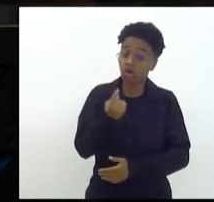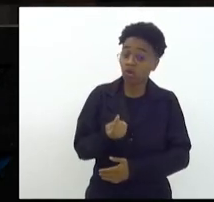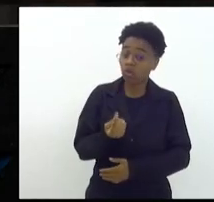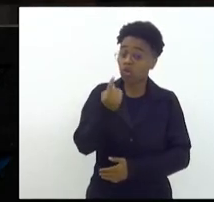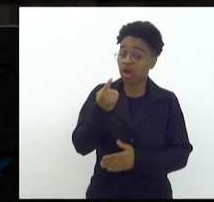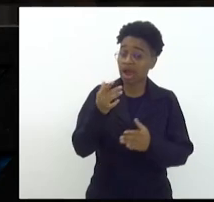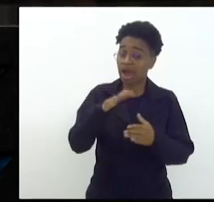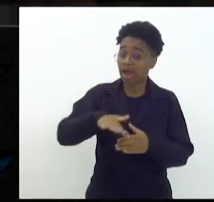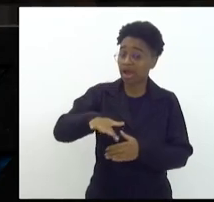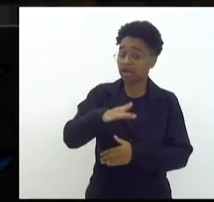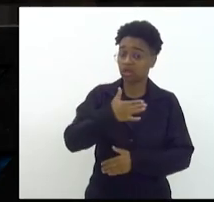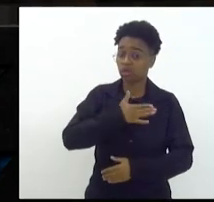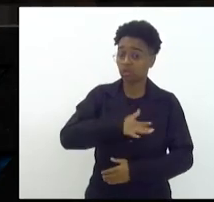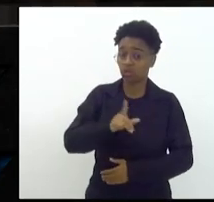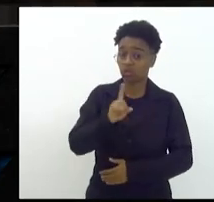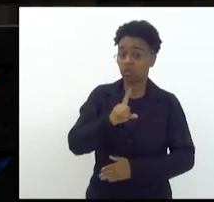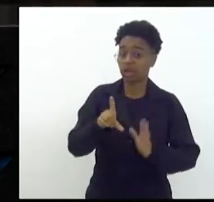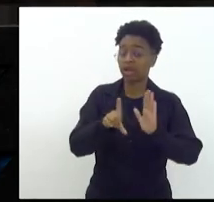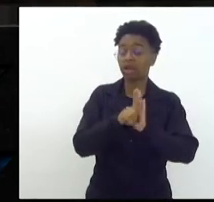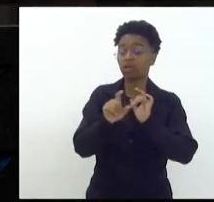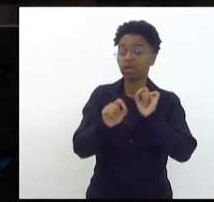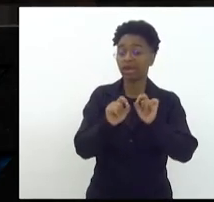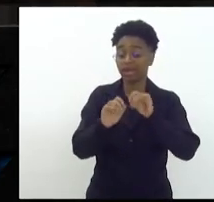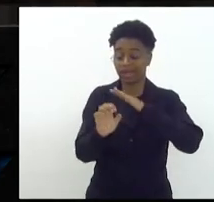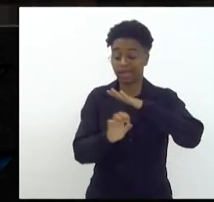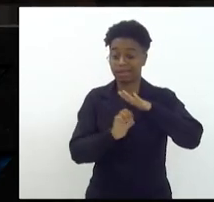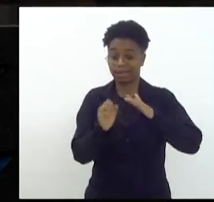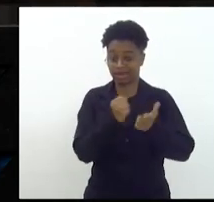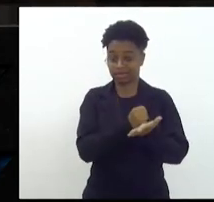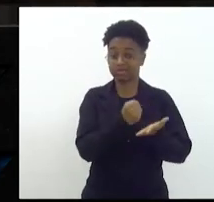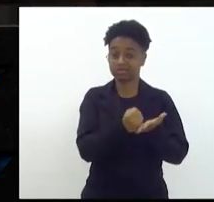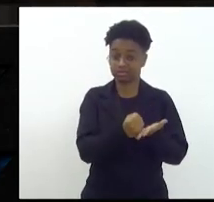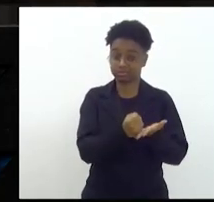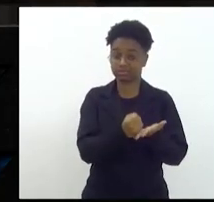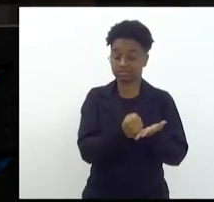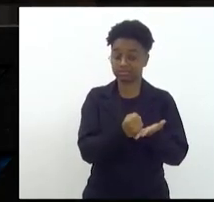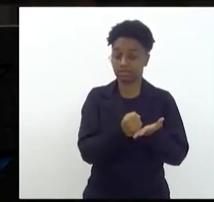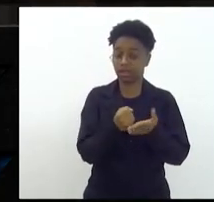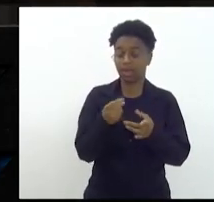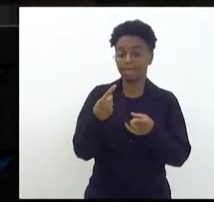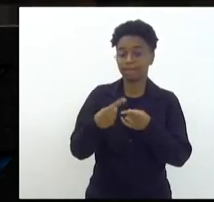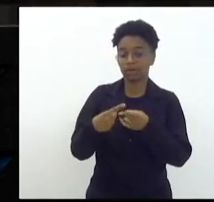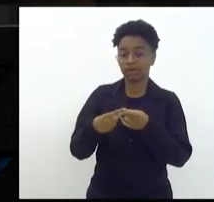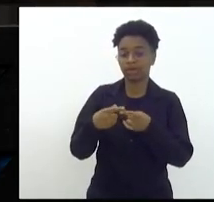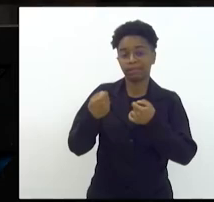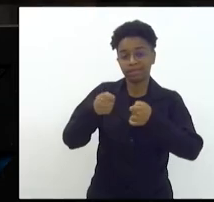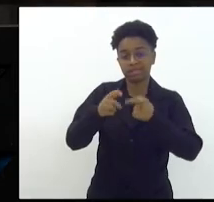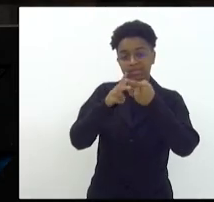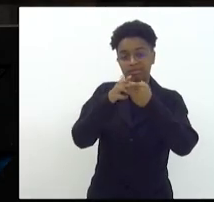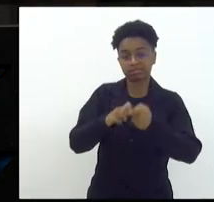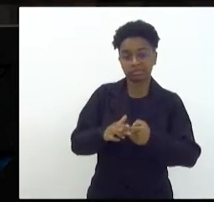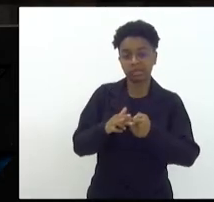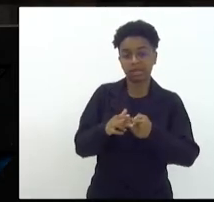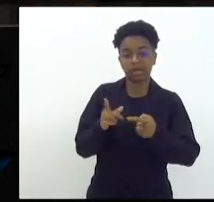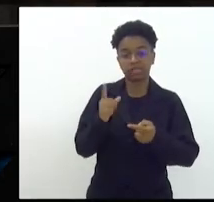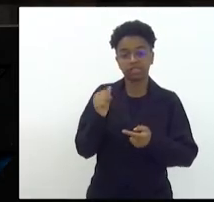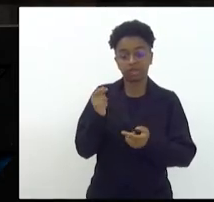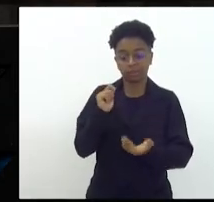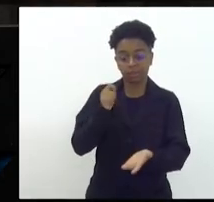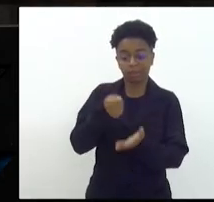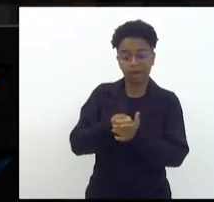que não gosta dessa lei são as concessionárias que ganharam isso porque Vão ter um reajuste menor porque